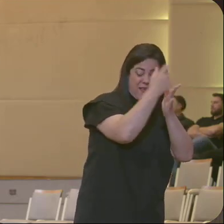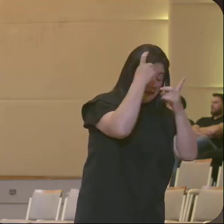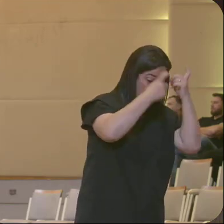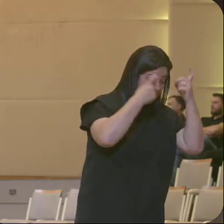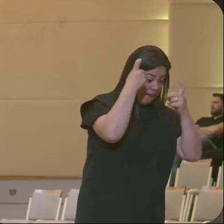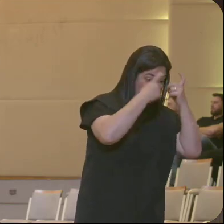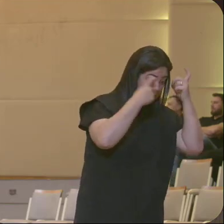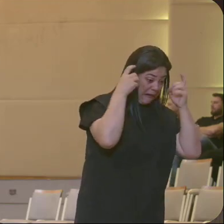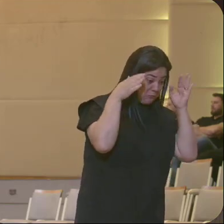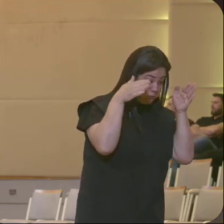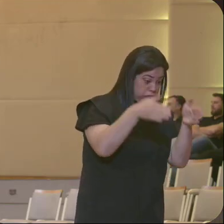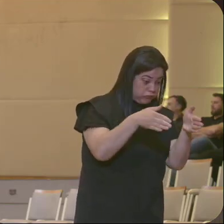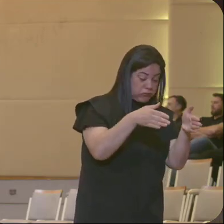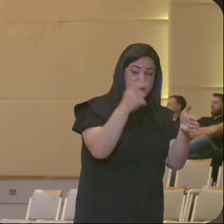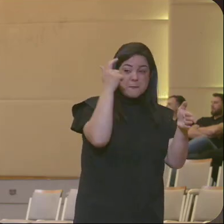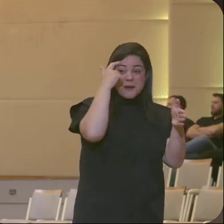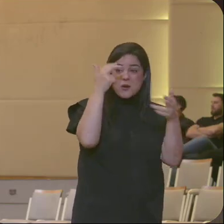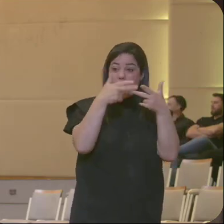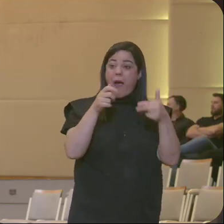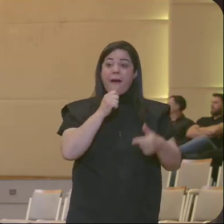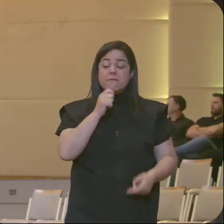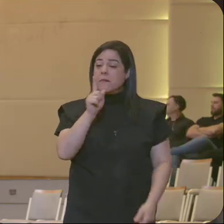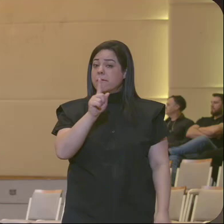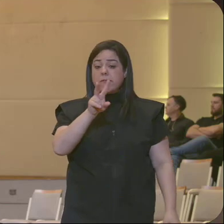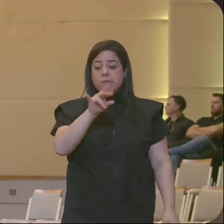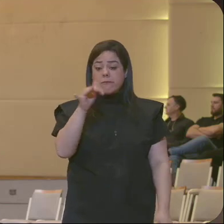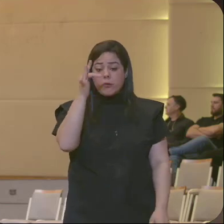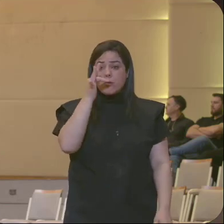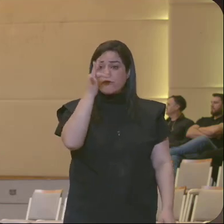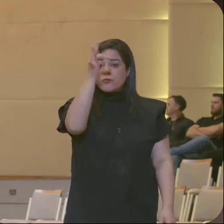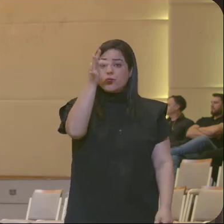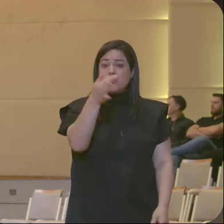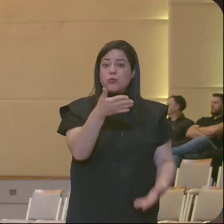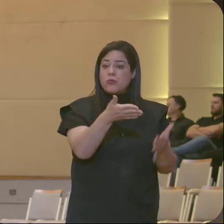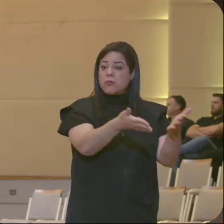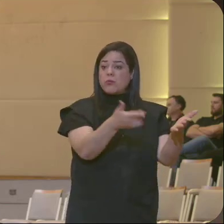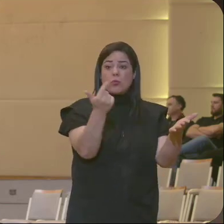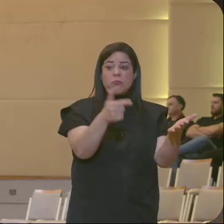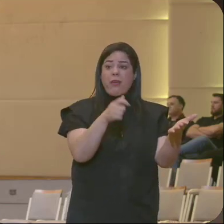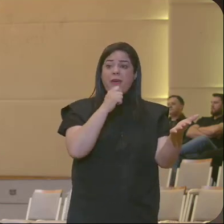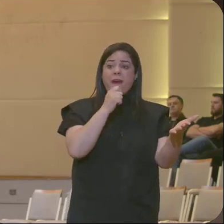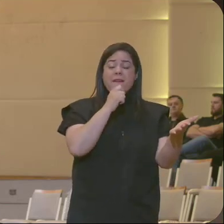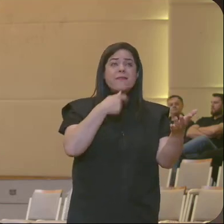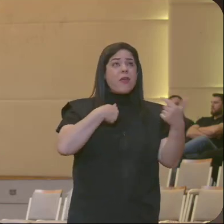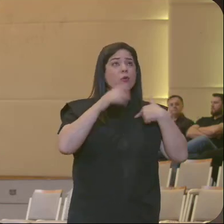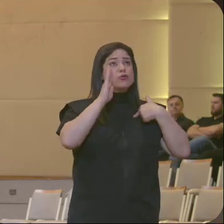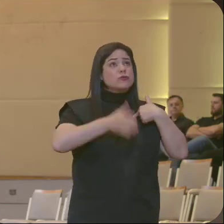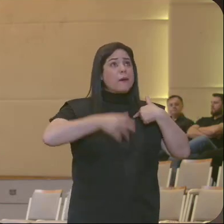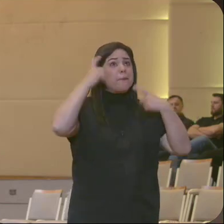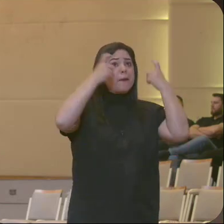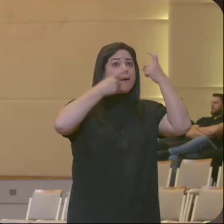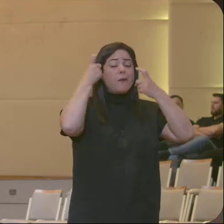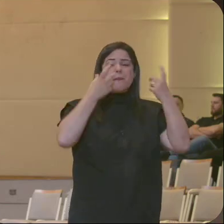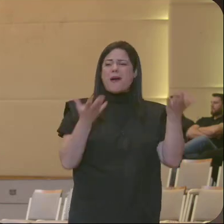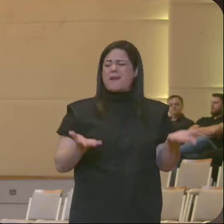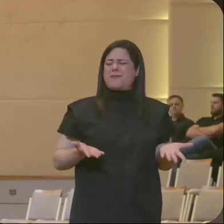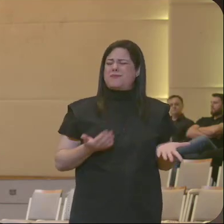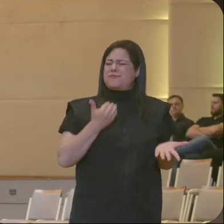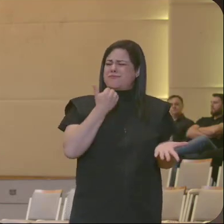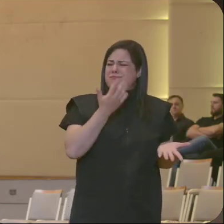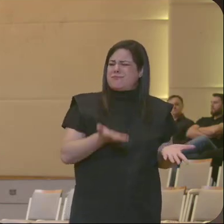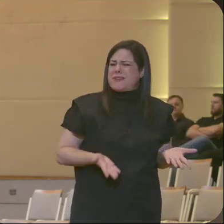pré-ocupado. Pensar em coisas que ainda não aconteceram e que de fato não existem na nossa vida. E uma